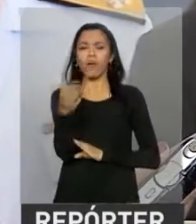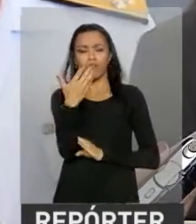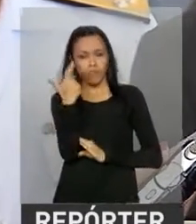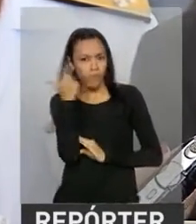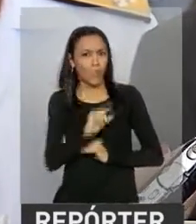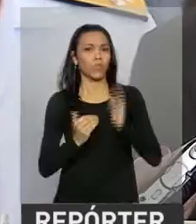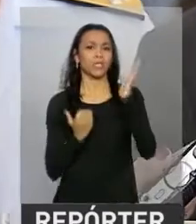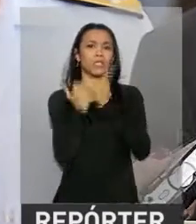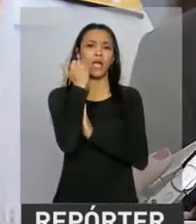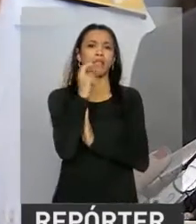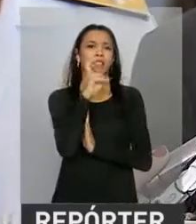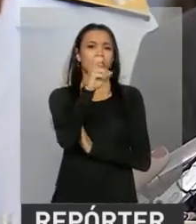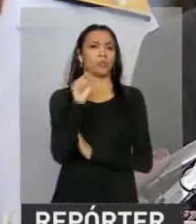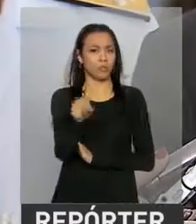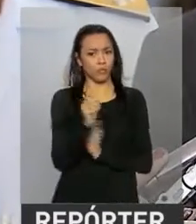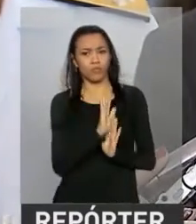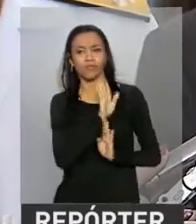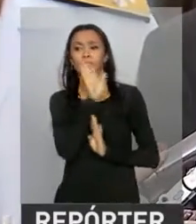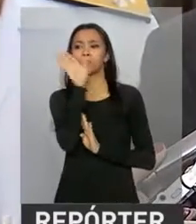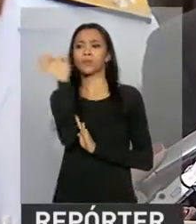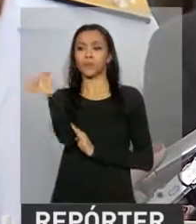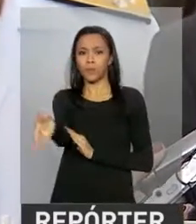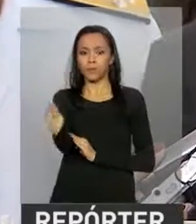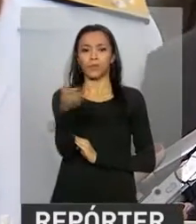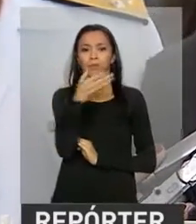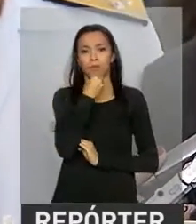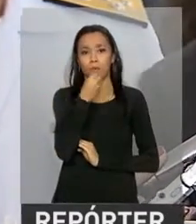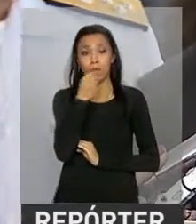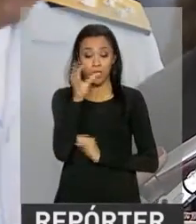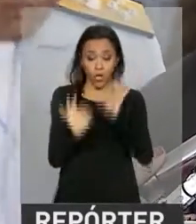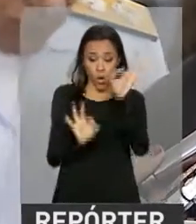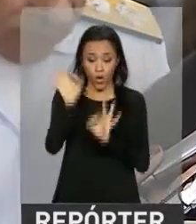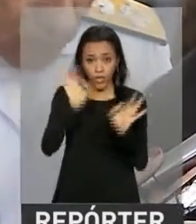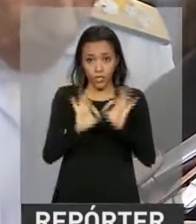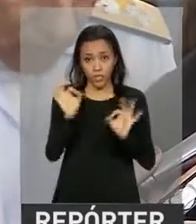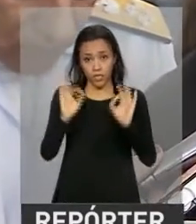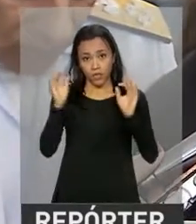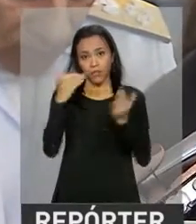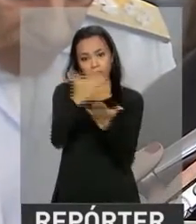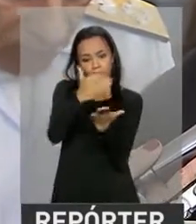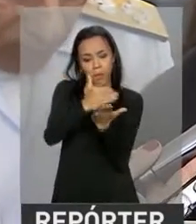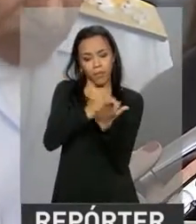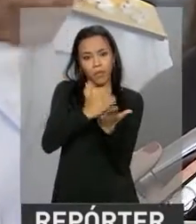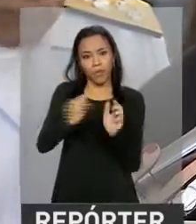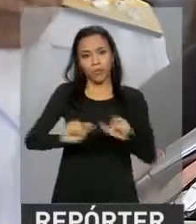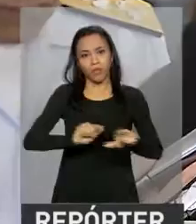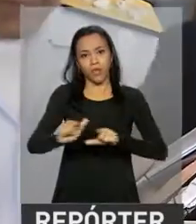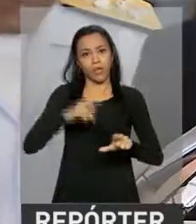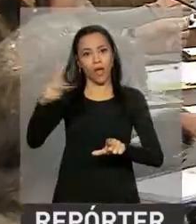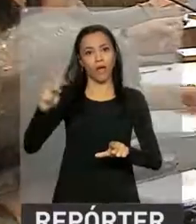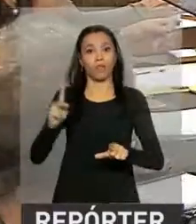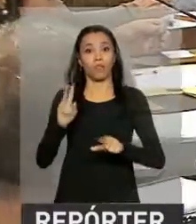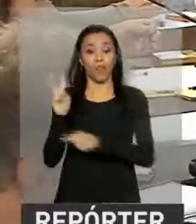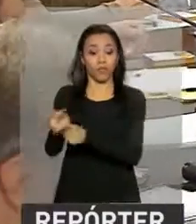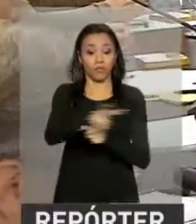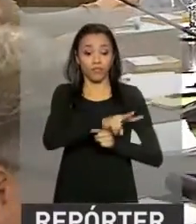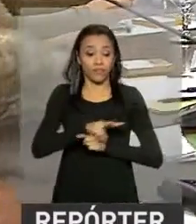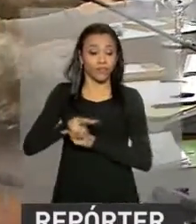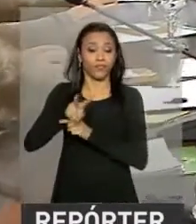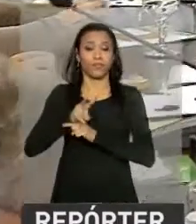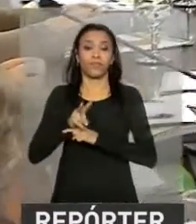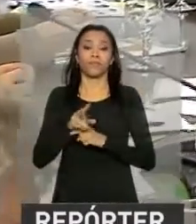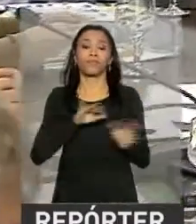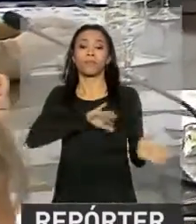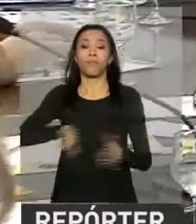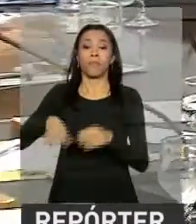fazendo um ajuste, adequação das escalas de serviço para o atendimento de todas as vilas olímpicas. O ministro da Casa